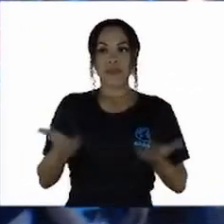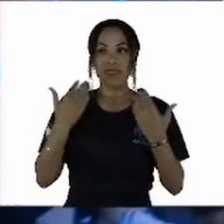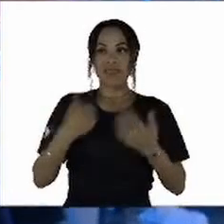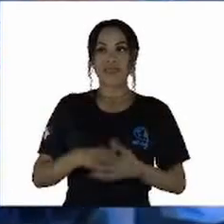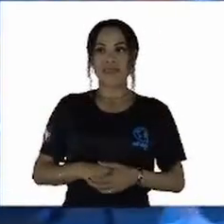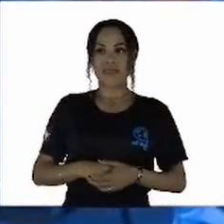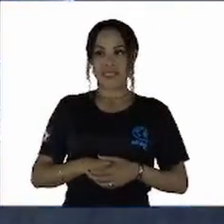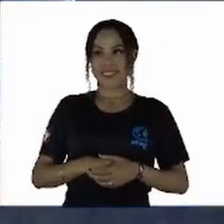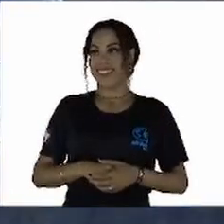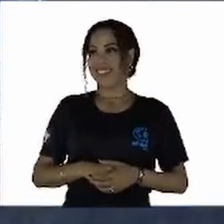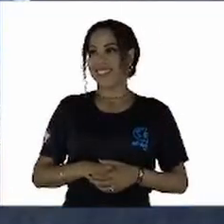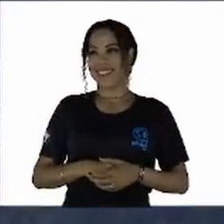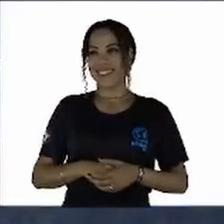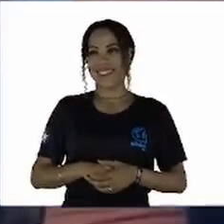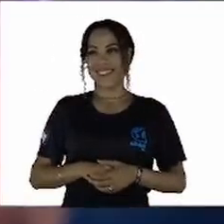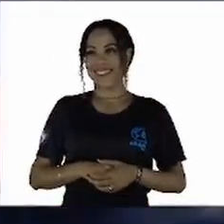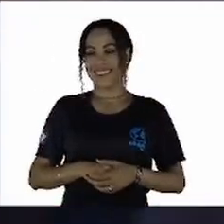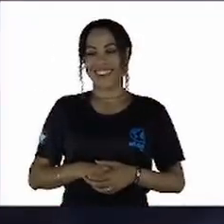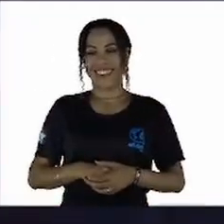Isso.